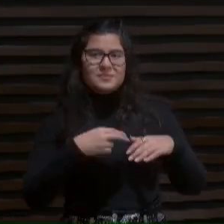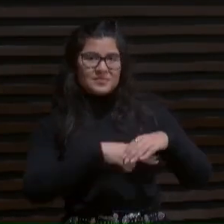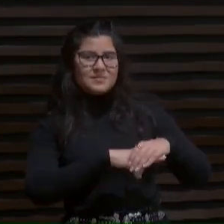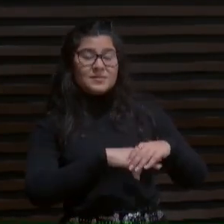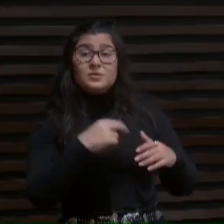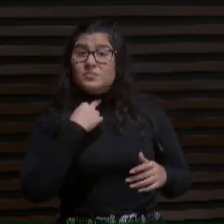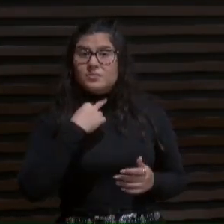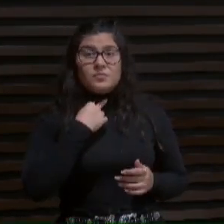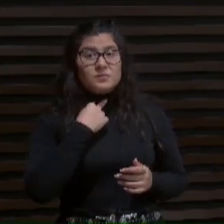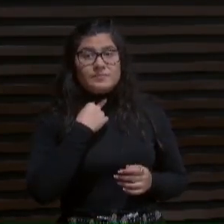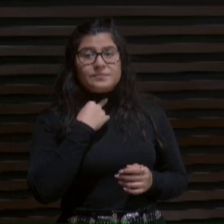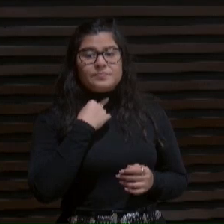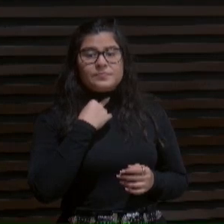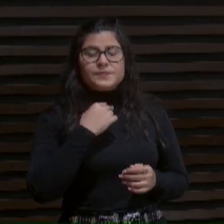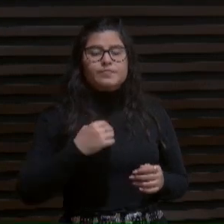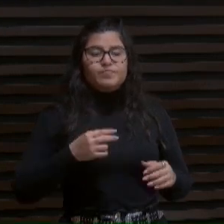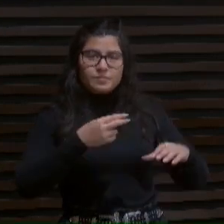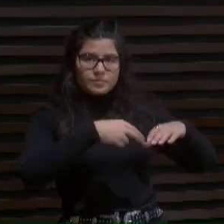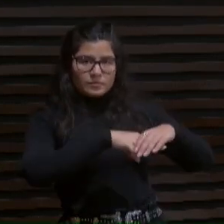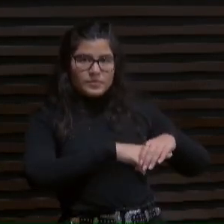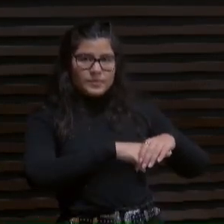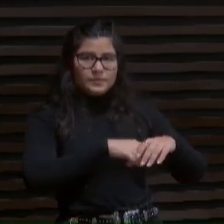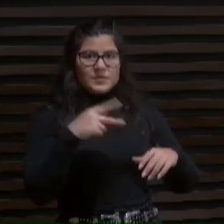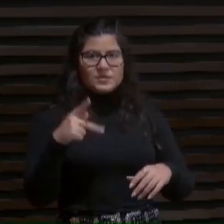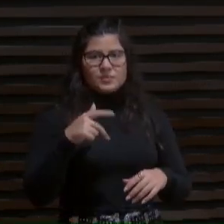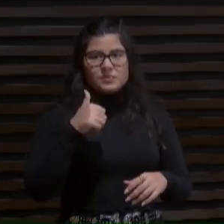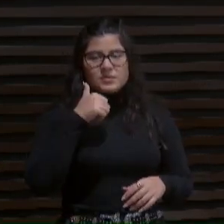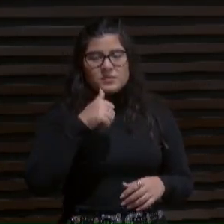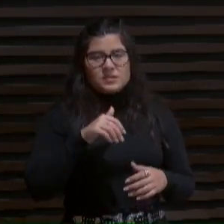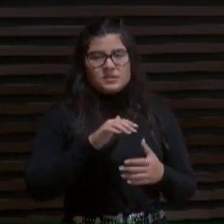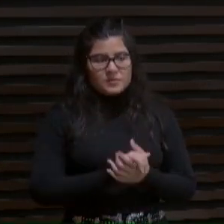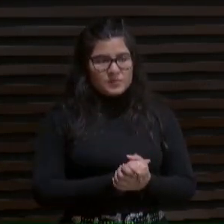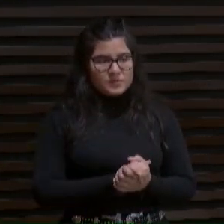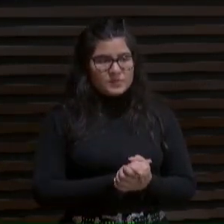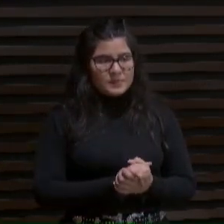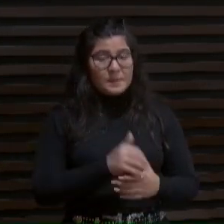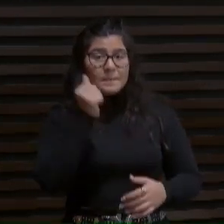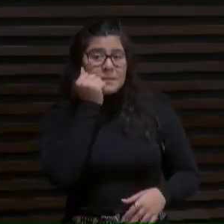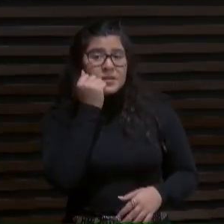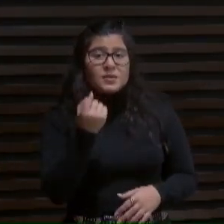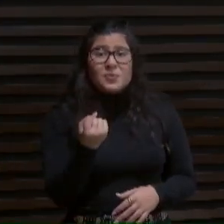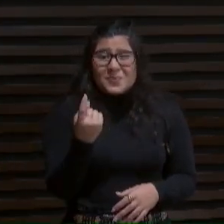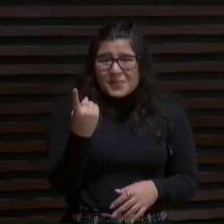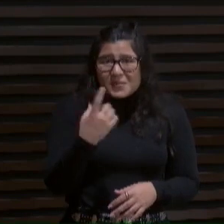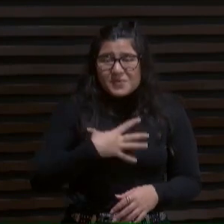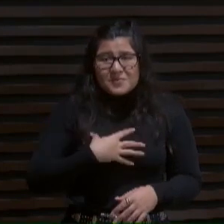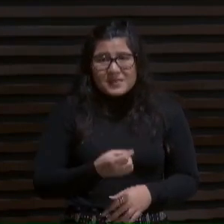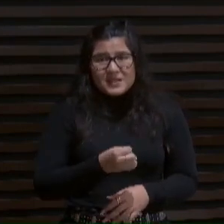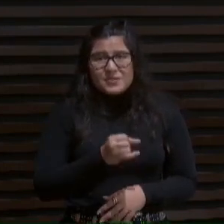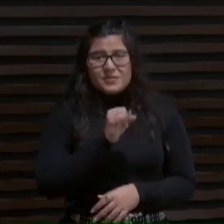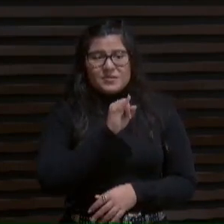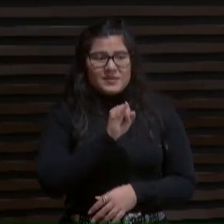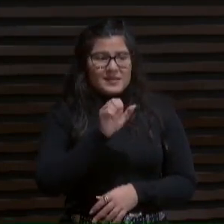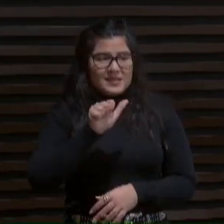podia legalmente sepultar a sua esposa, a mãe do seu único filho, o Isaac, que nessa altura do campeonato